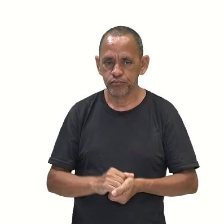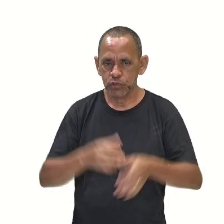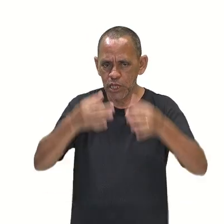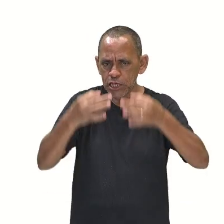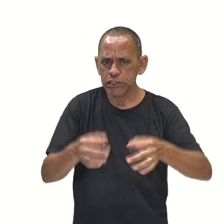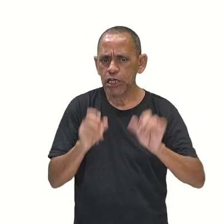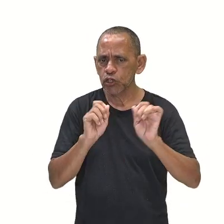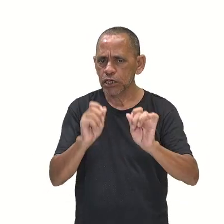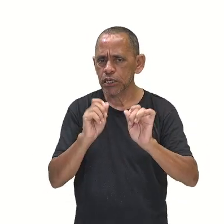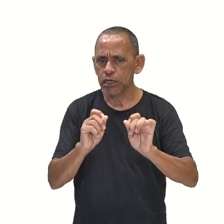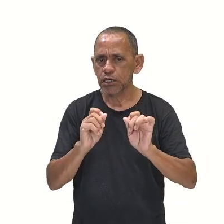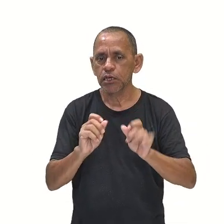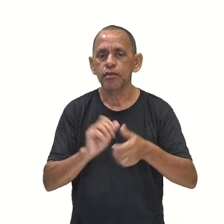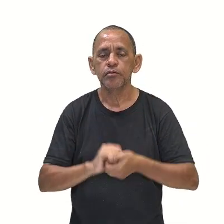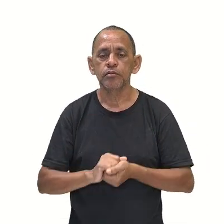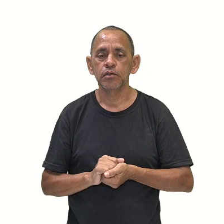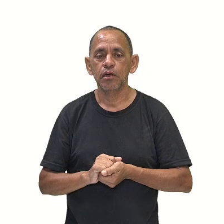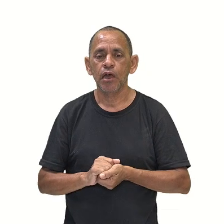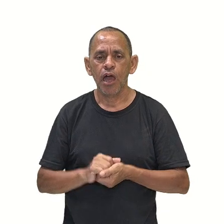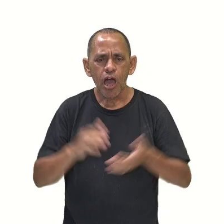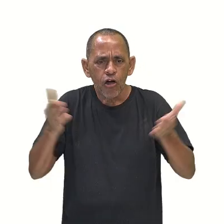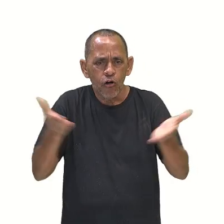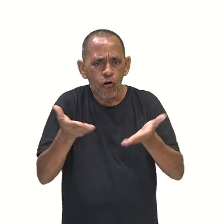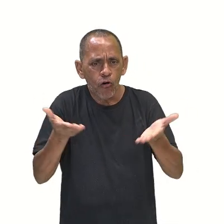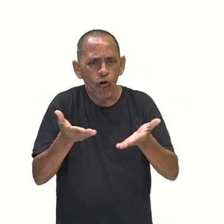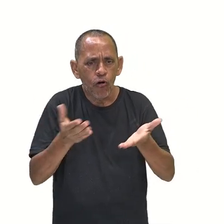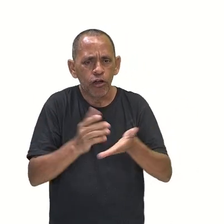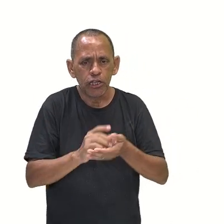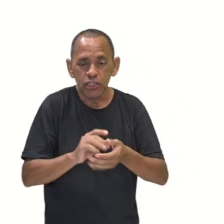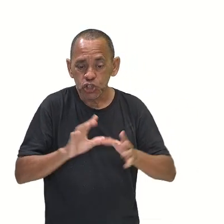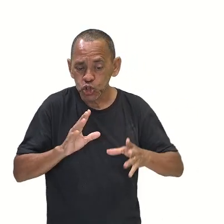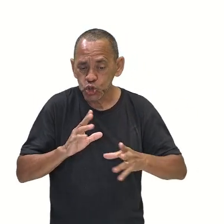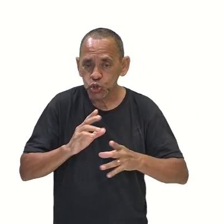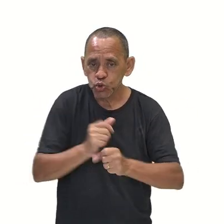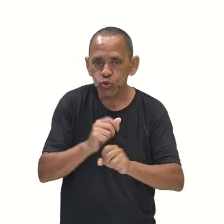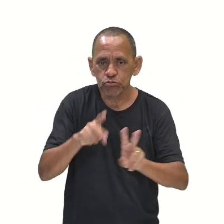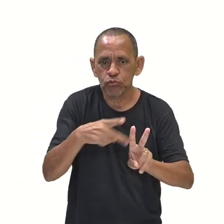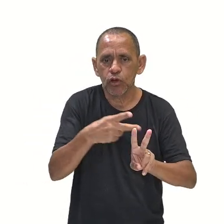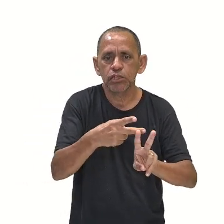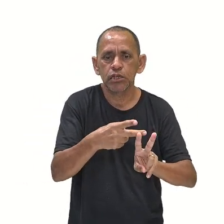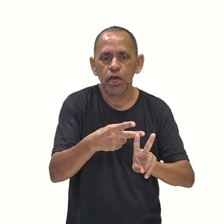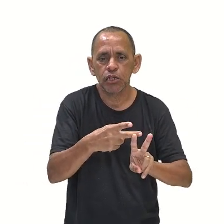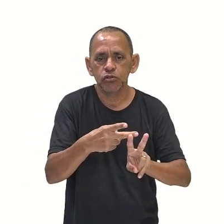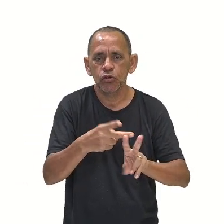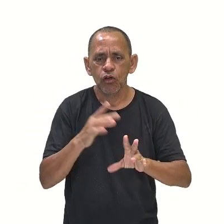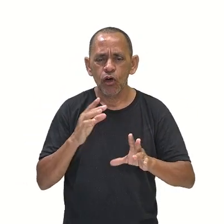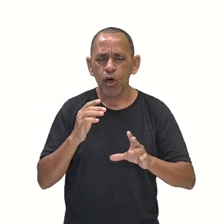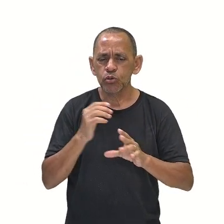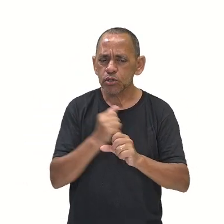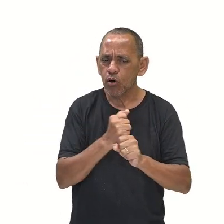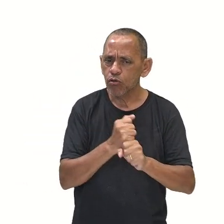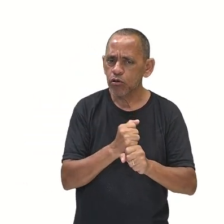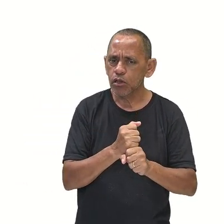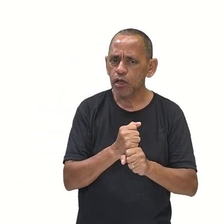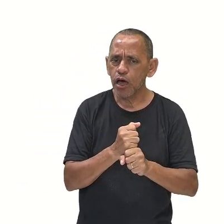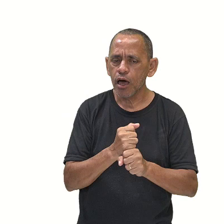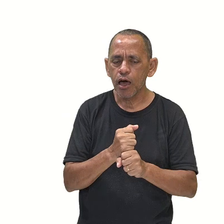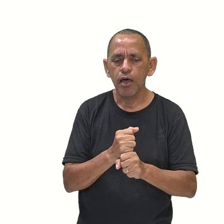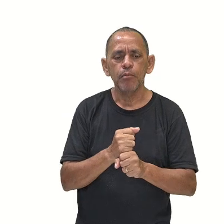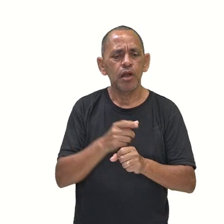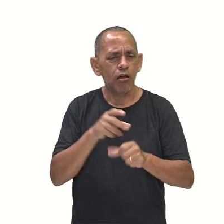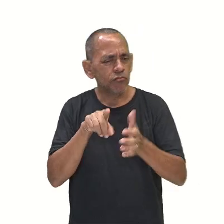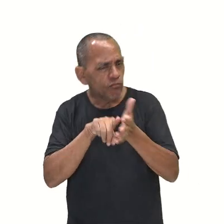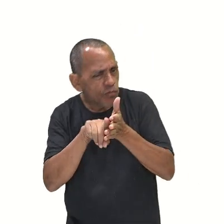daqui ao quadrado, isso daqui ao quadrado e o último lado também ao quadrado. Aí fica